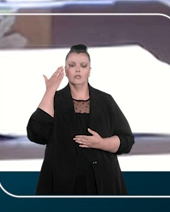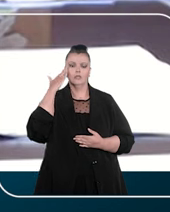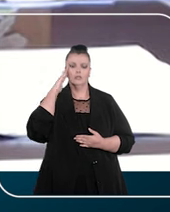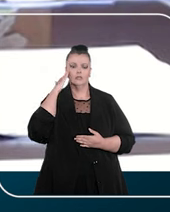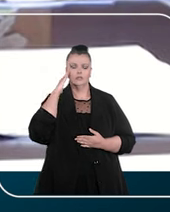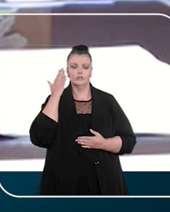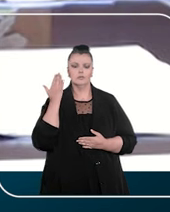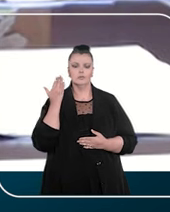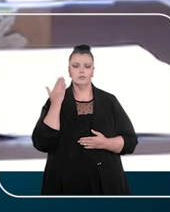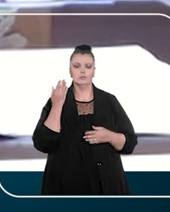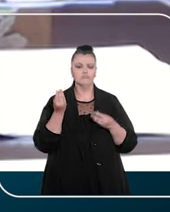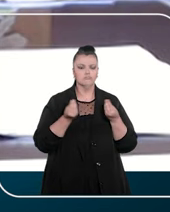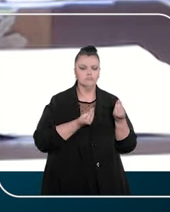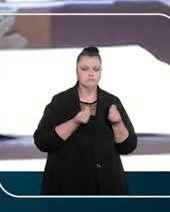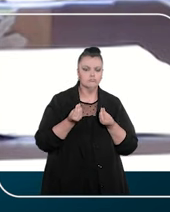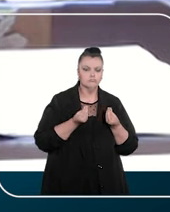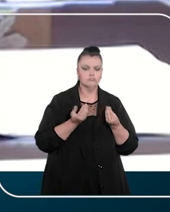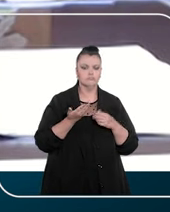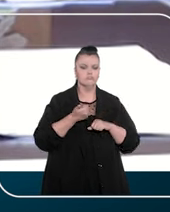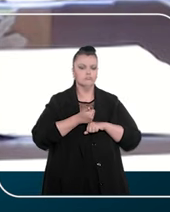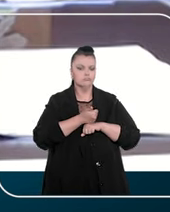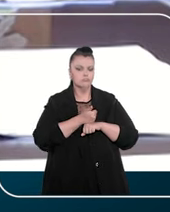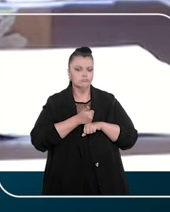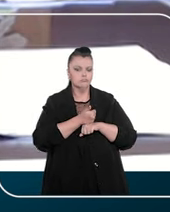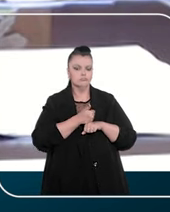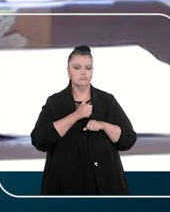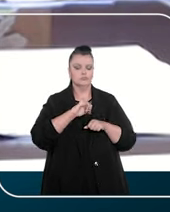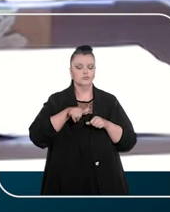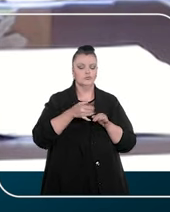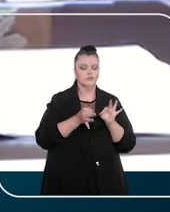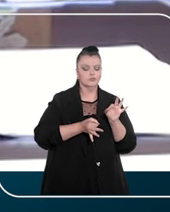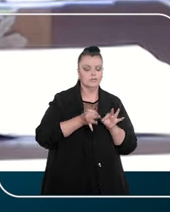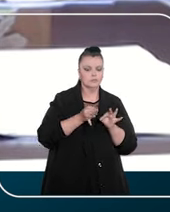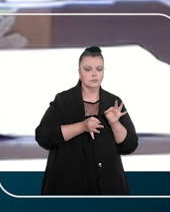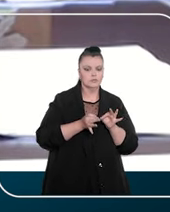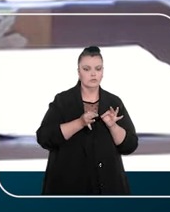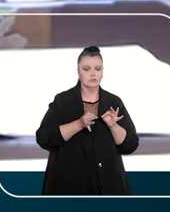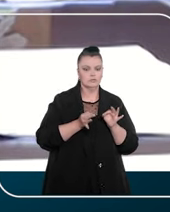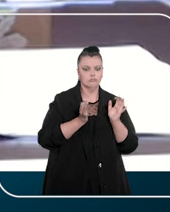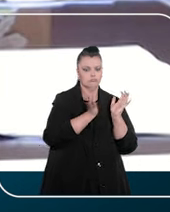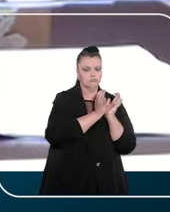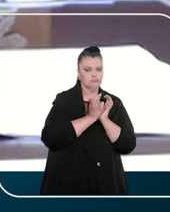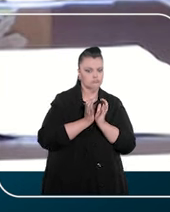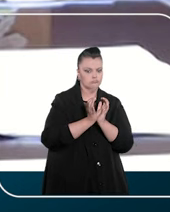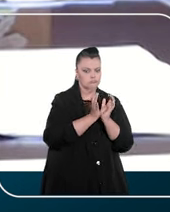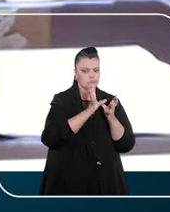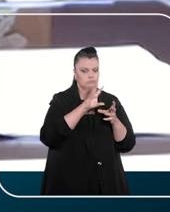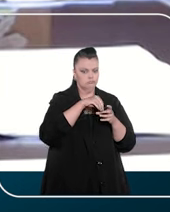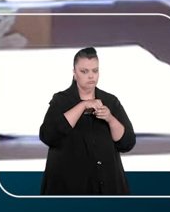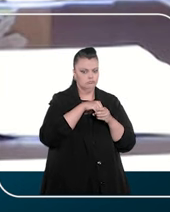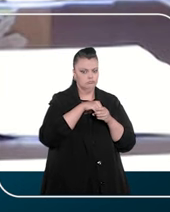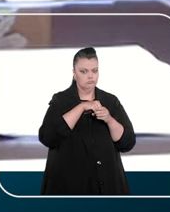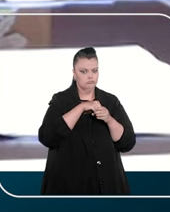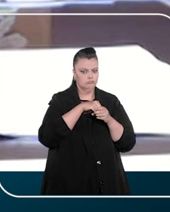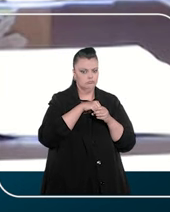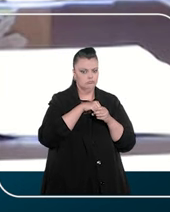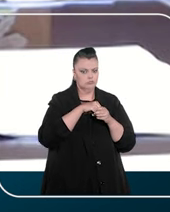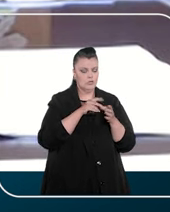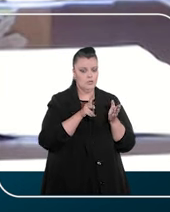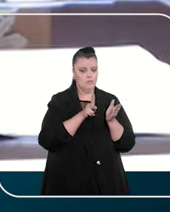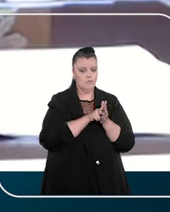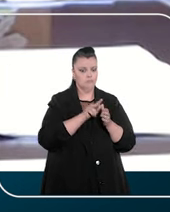passar o julgamento dela para a corte. E agora está na corte, o voto já foi